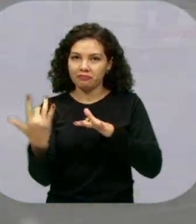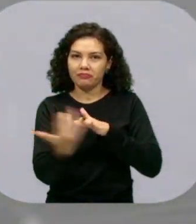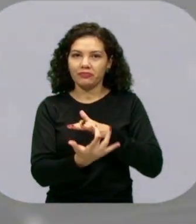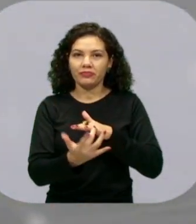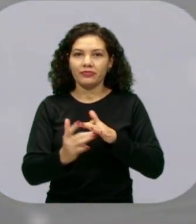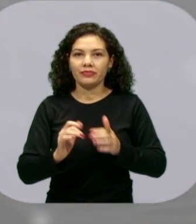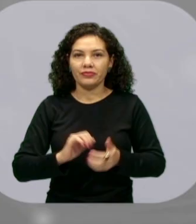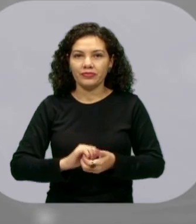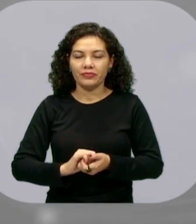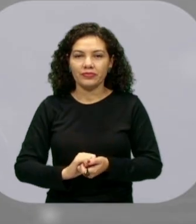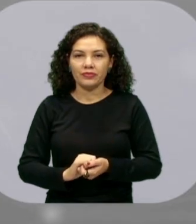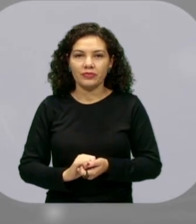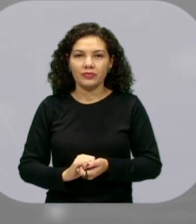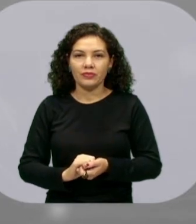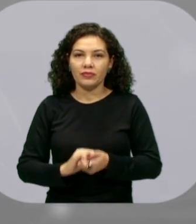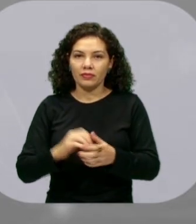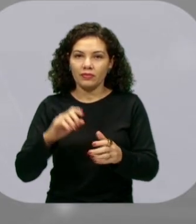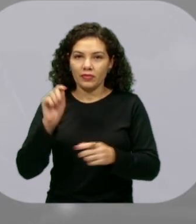sociais.